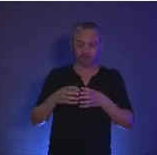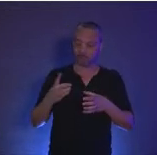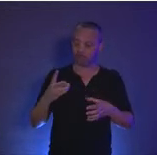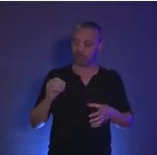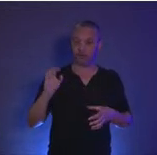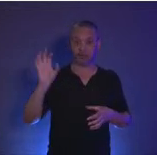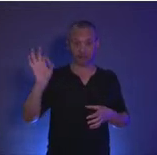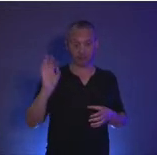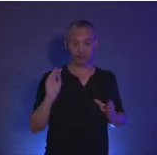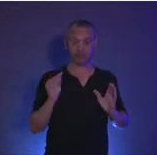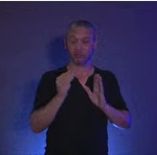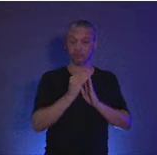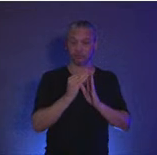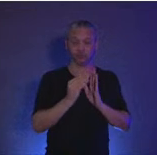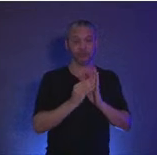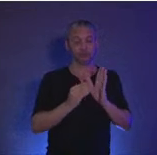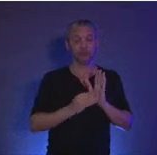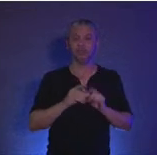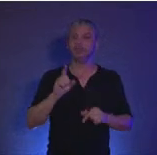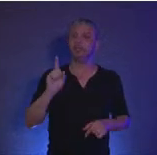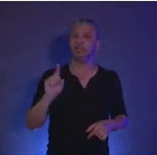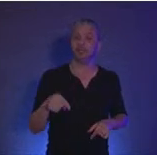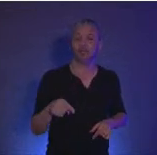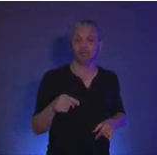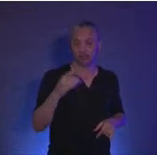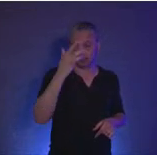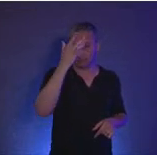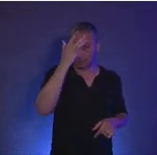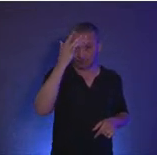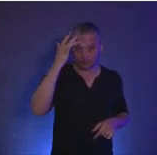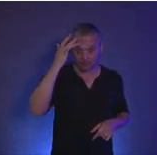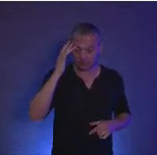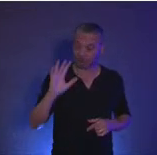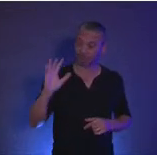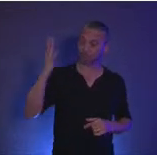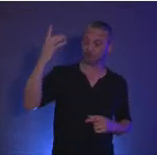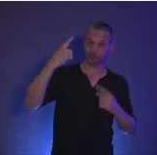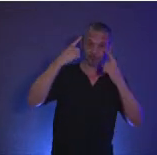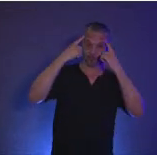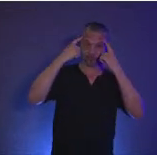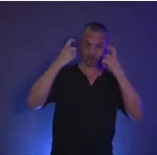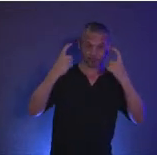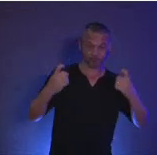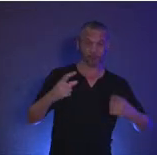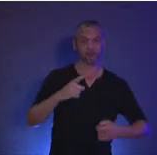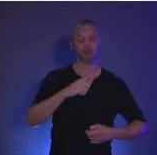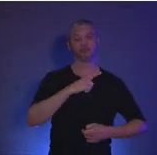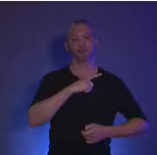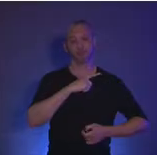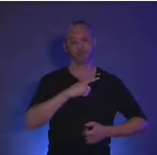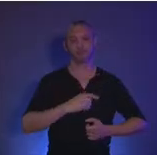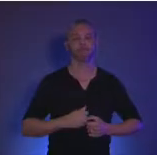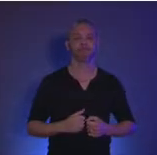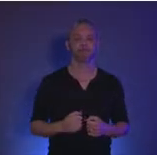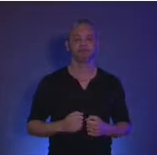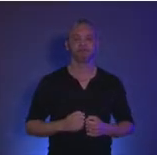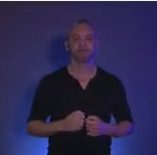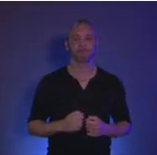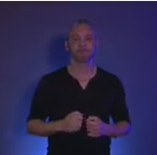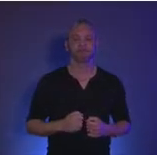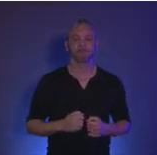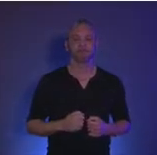20 e tantos%, né, 27%, são as mais atingidas, certo?